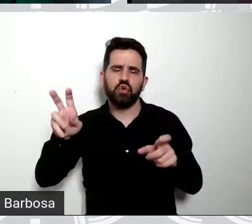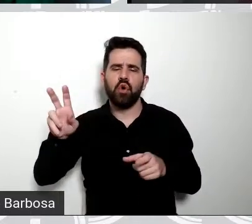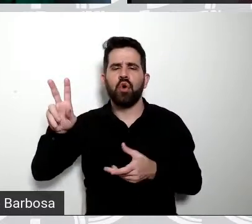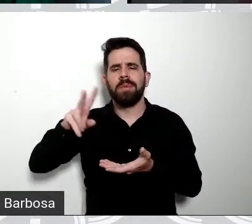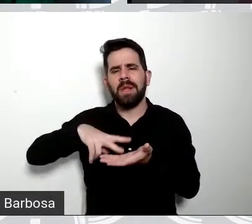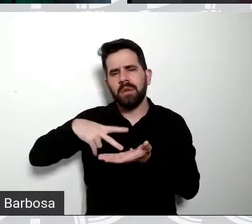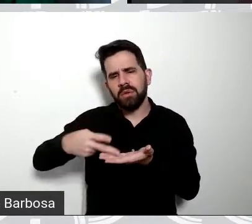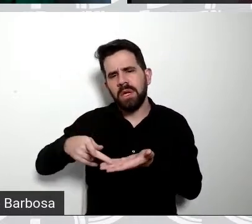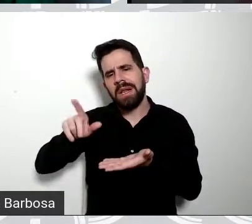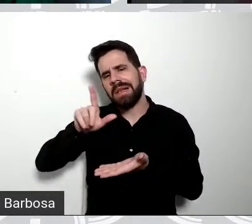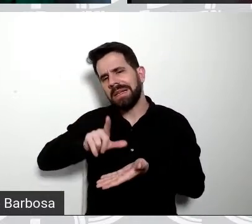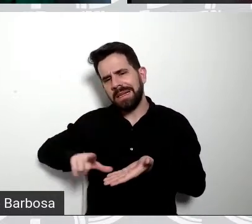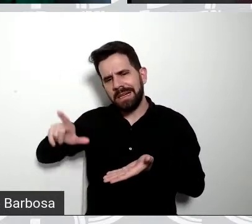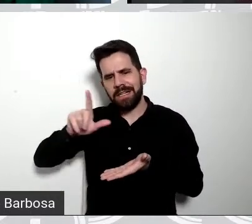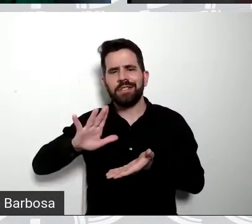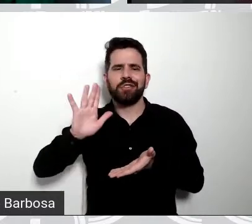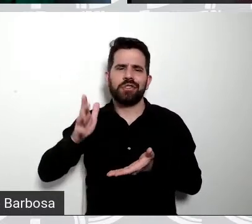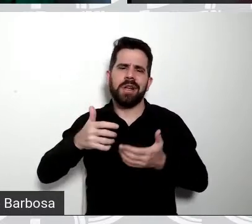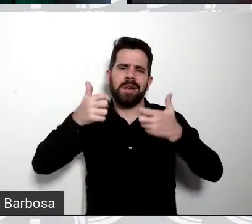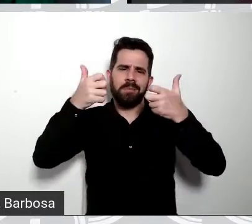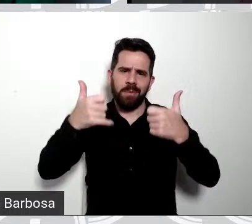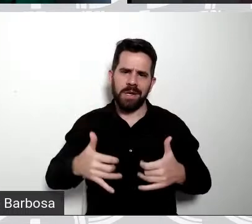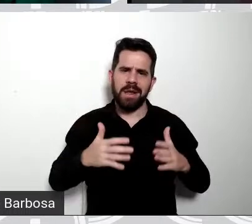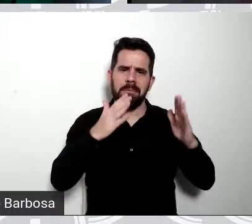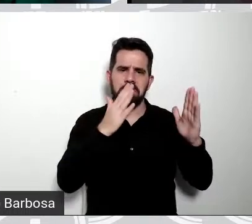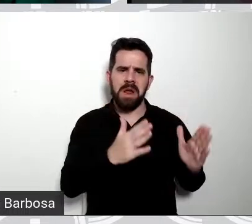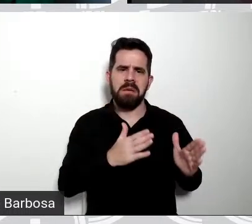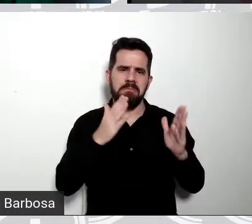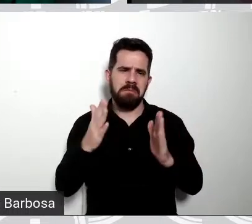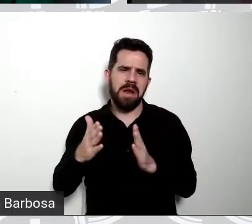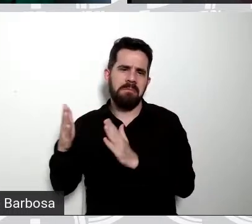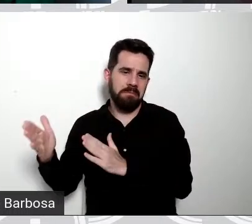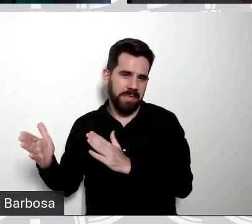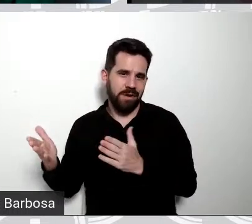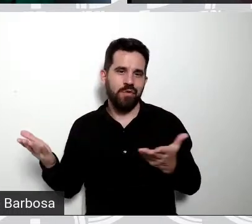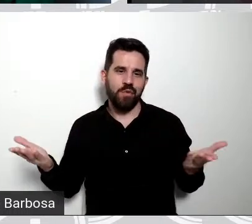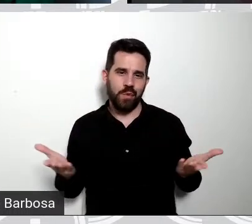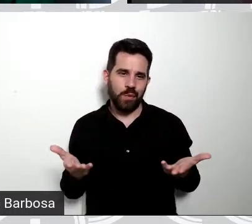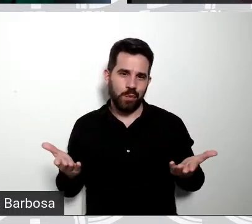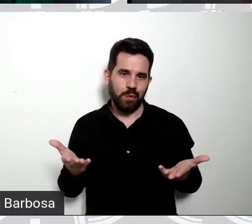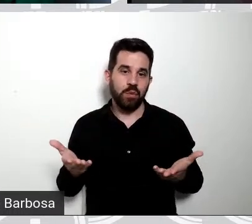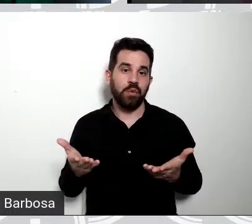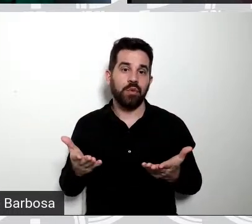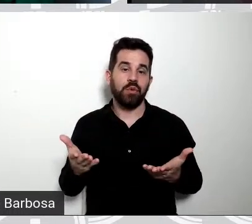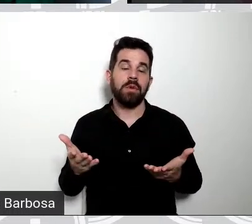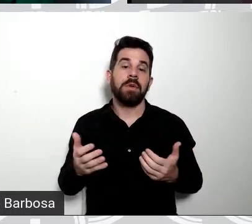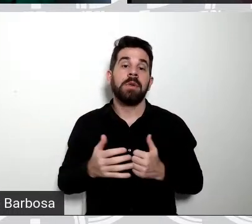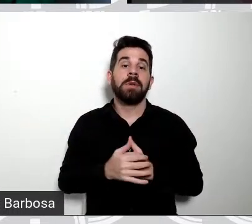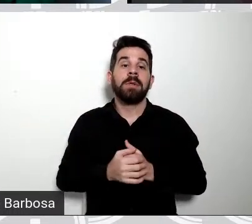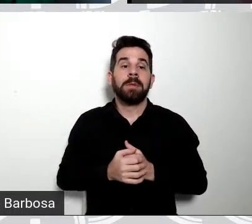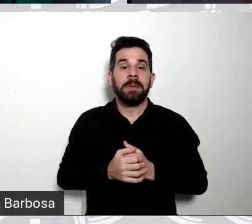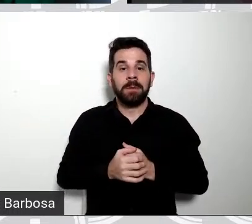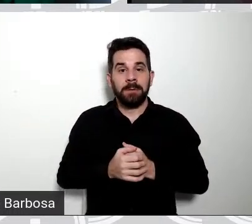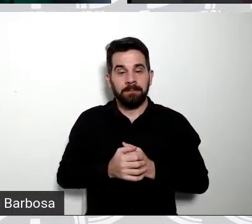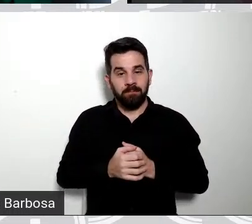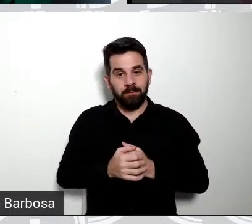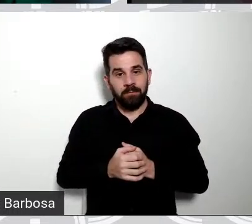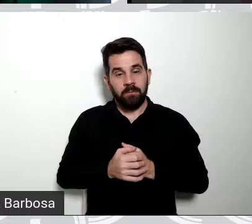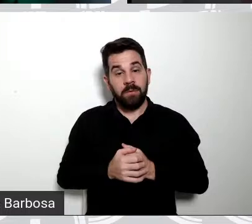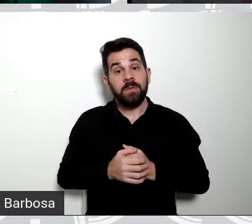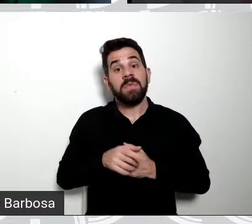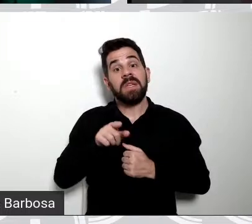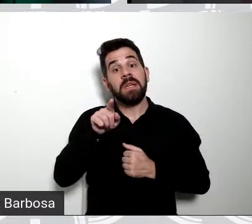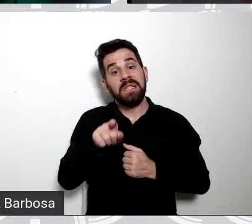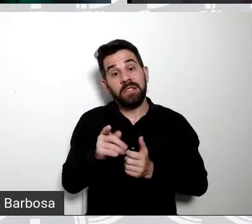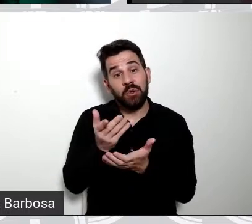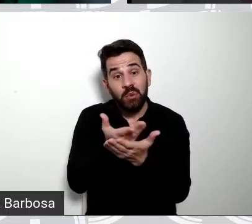ter delineado aqui, ainda que de modo bastante esquemático, né? O estudo da